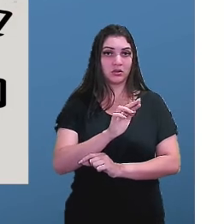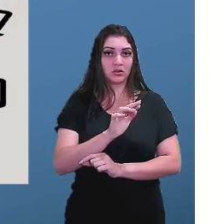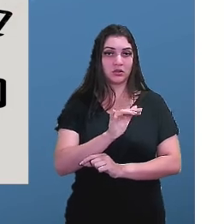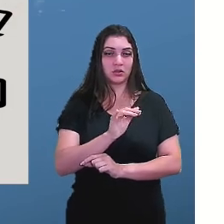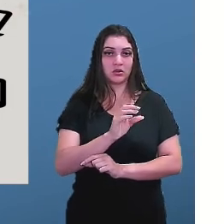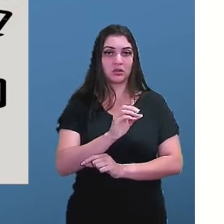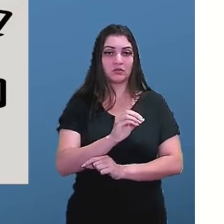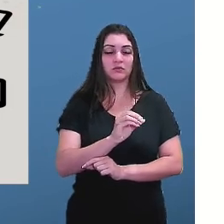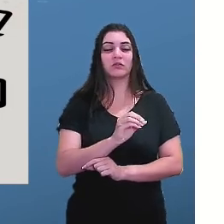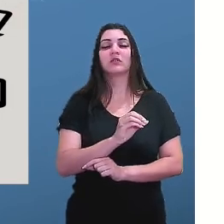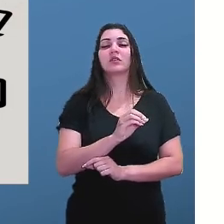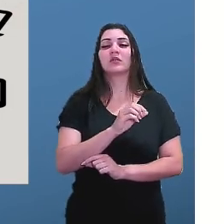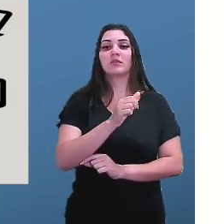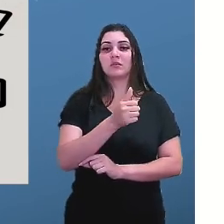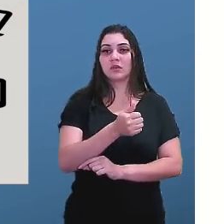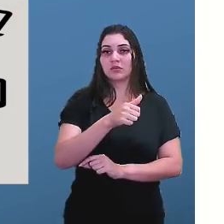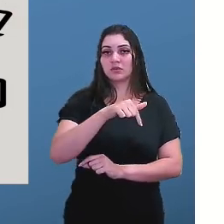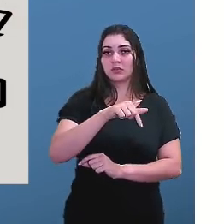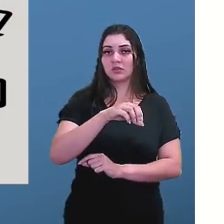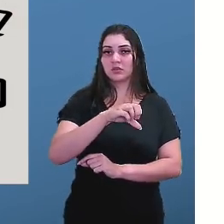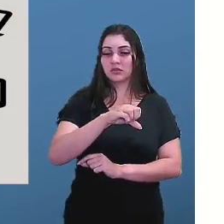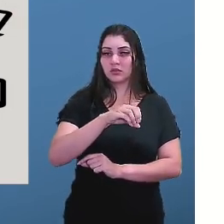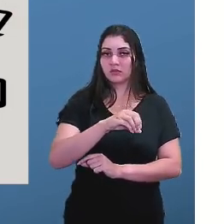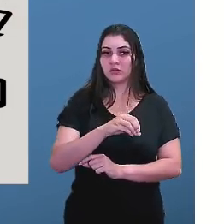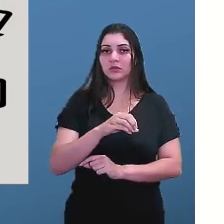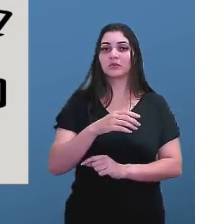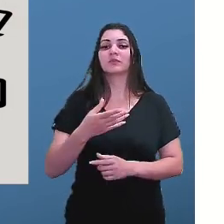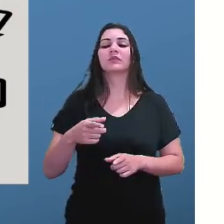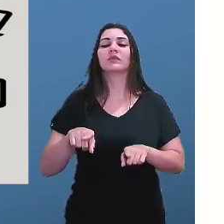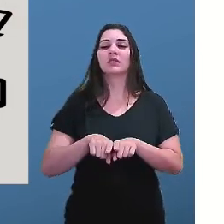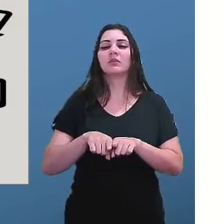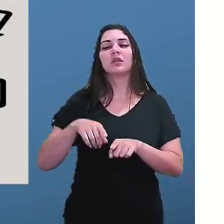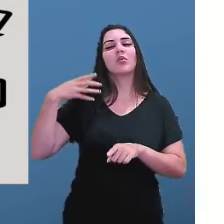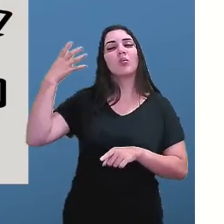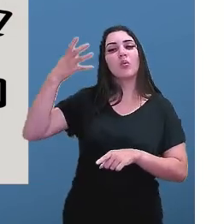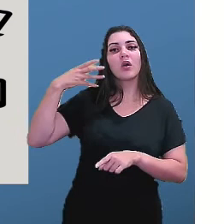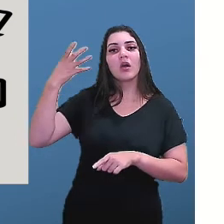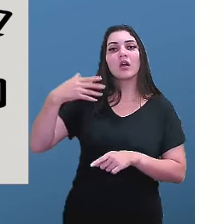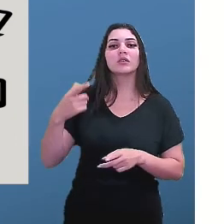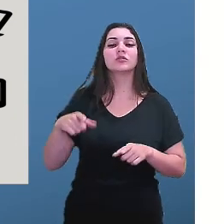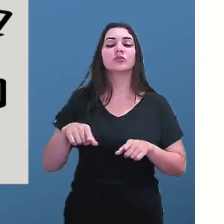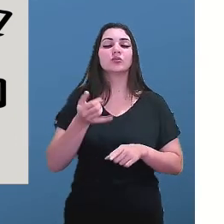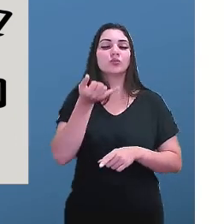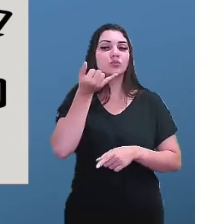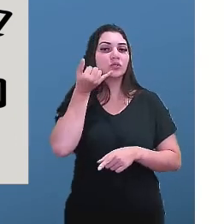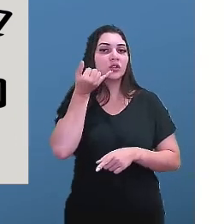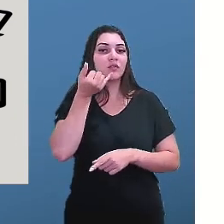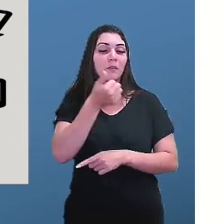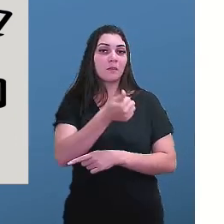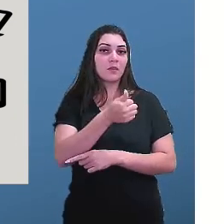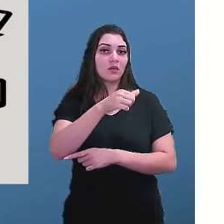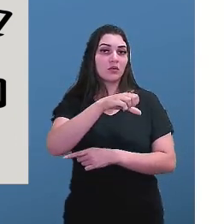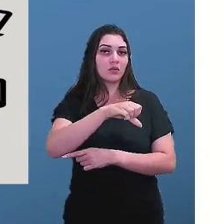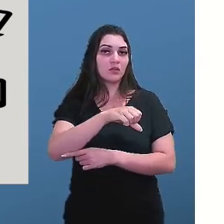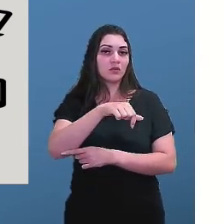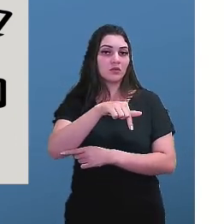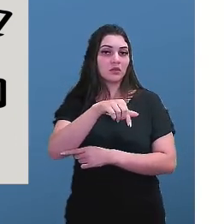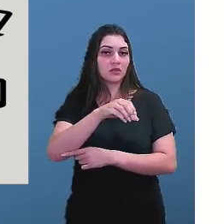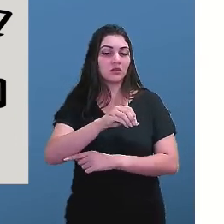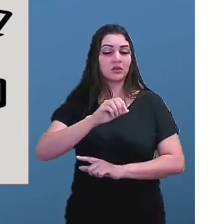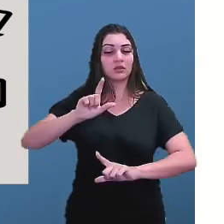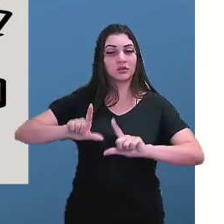1790, rádio, 1860, telefone, 1870,